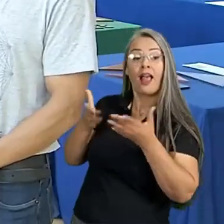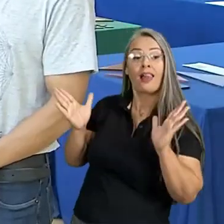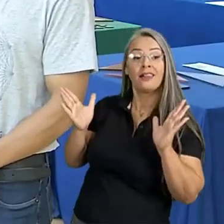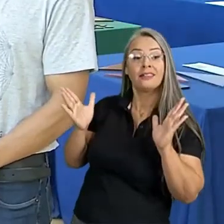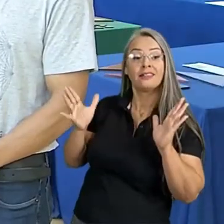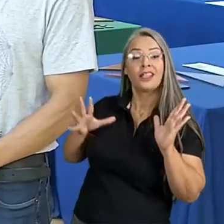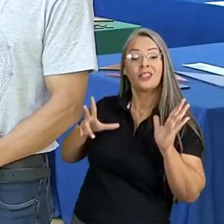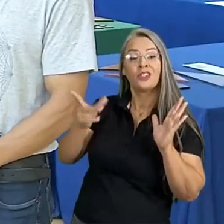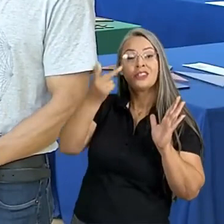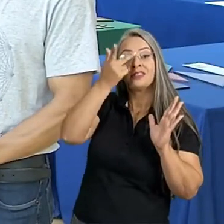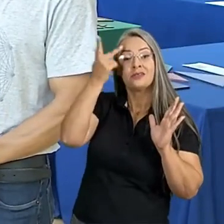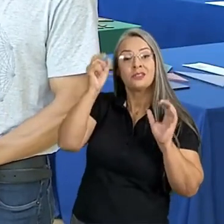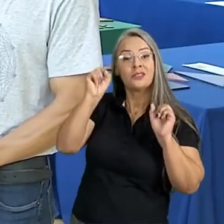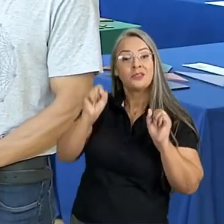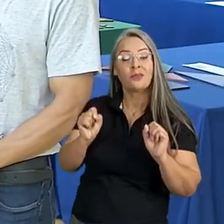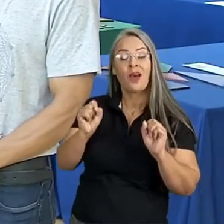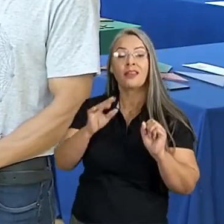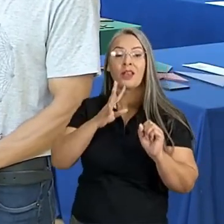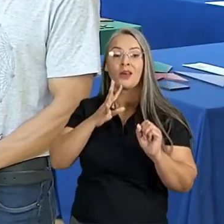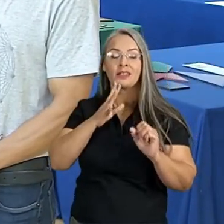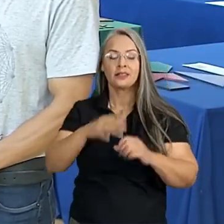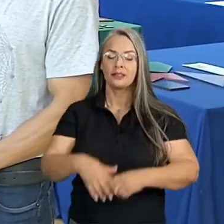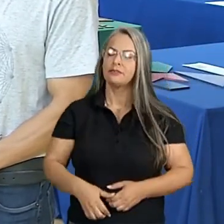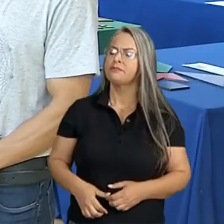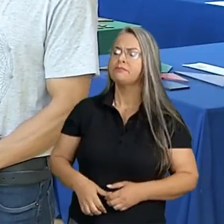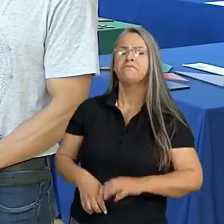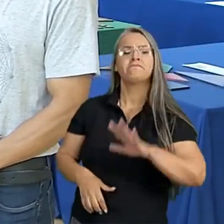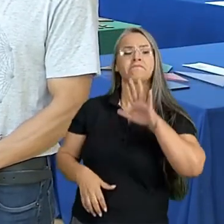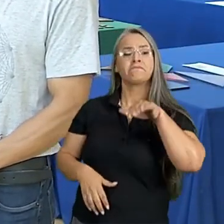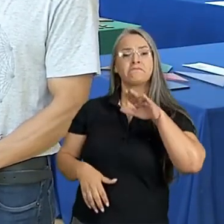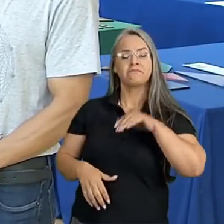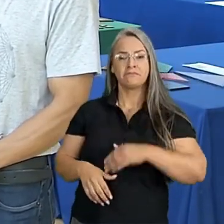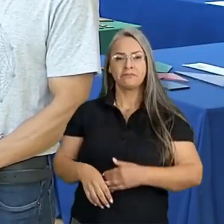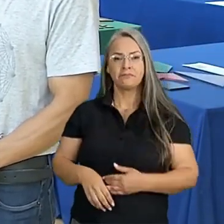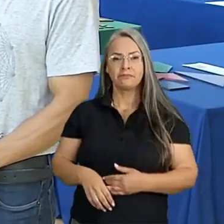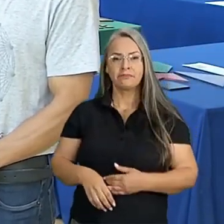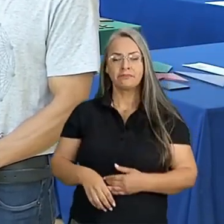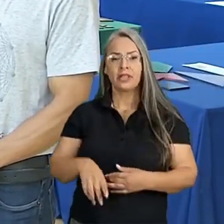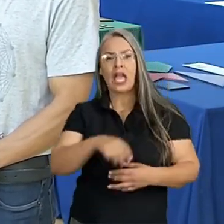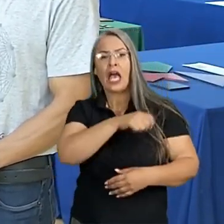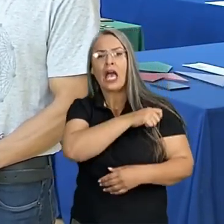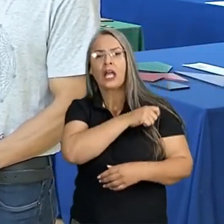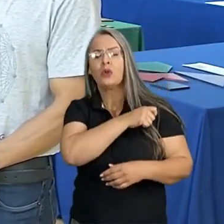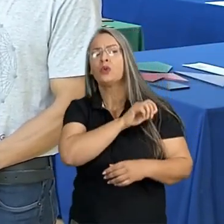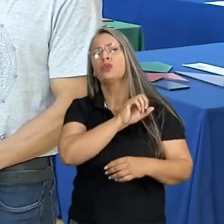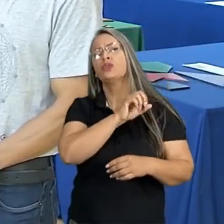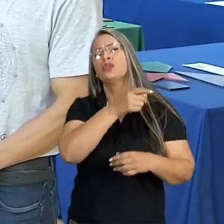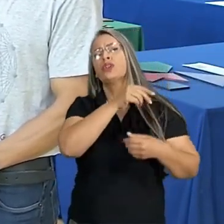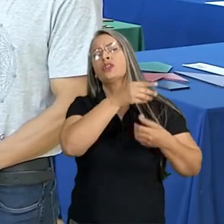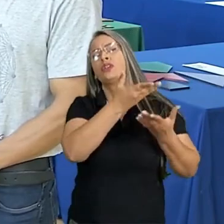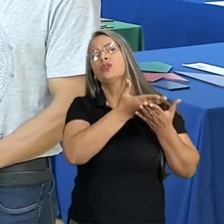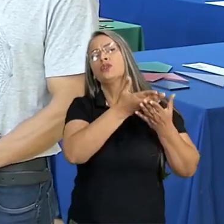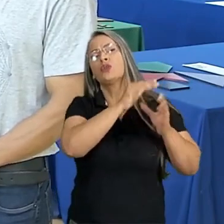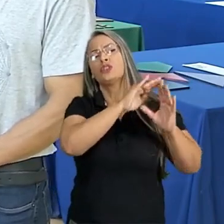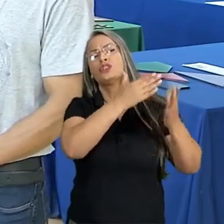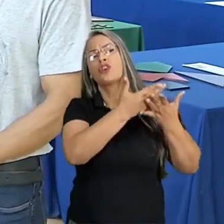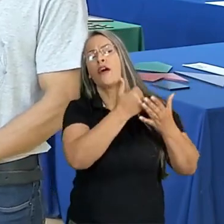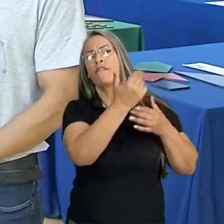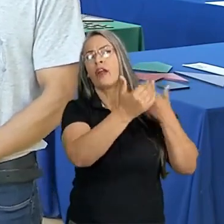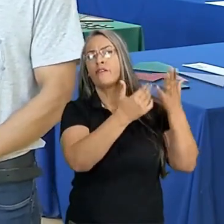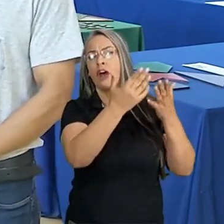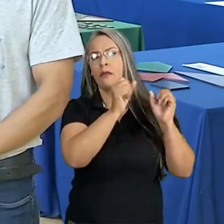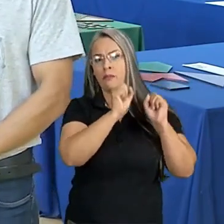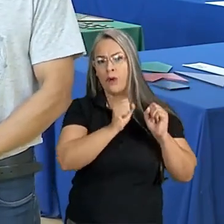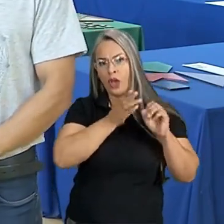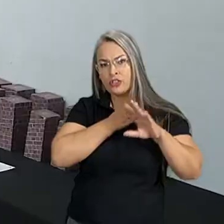diversos alunos escolas que não conhecem como que eles fazem para conhecer esses espaços aqui bom este